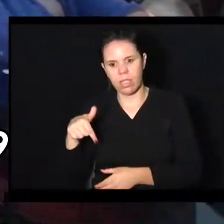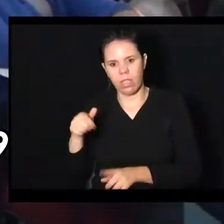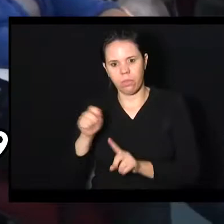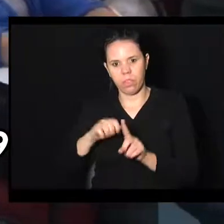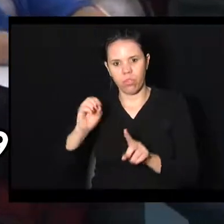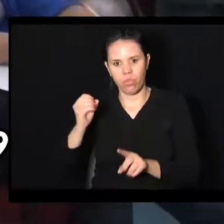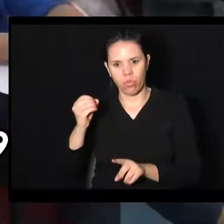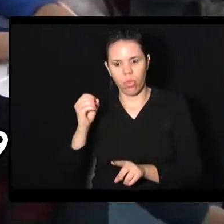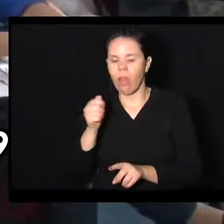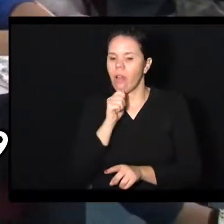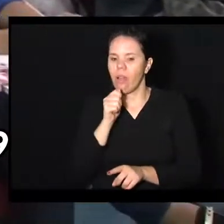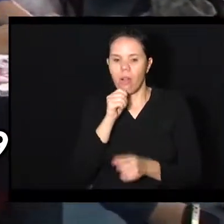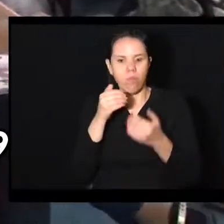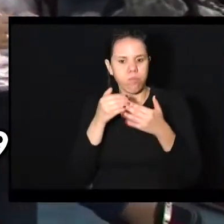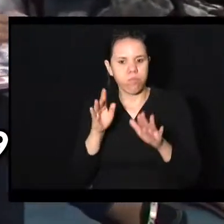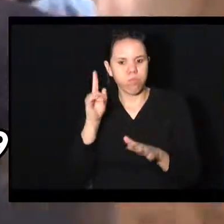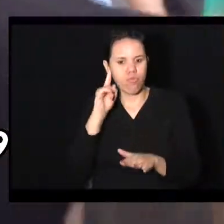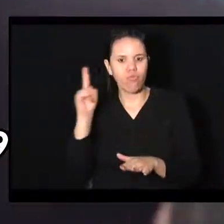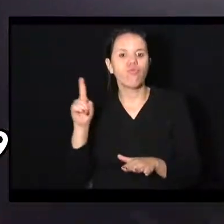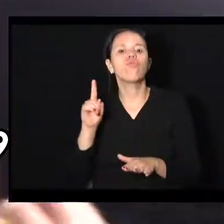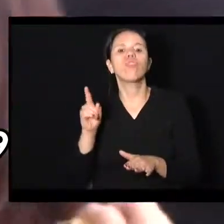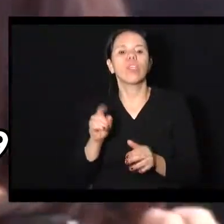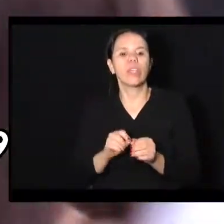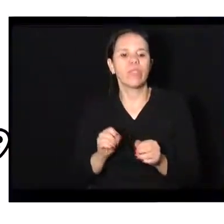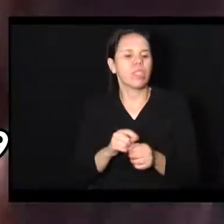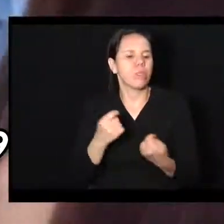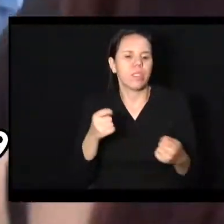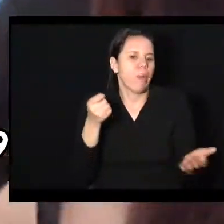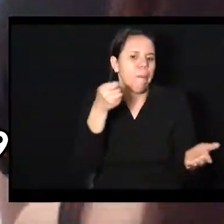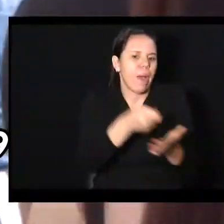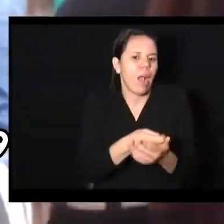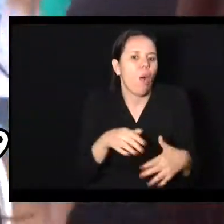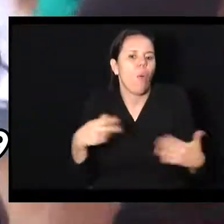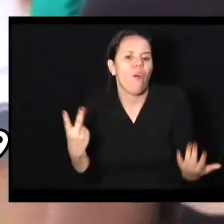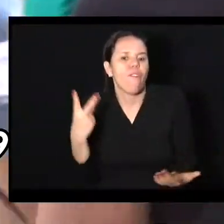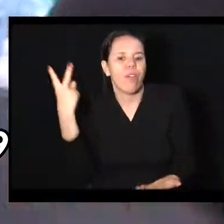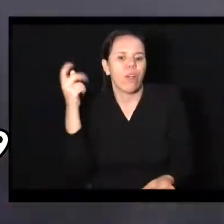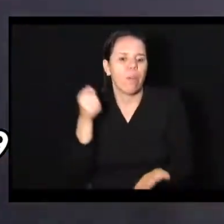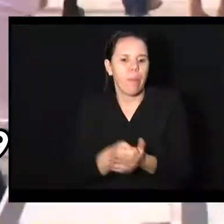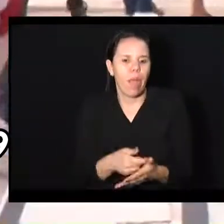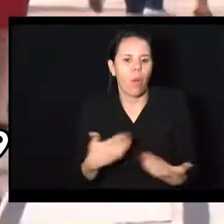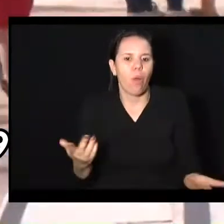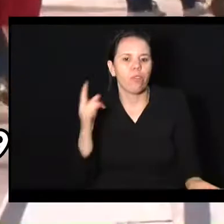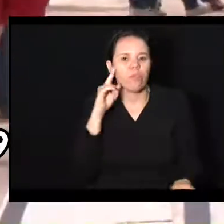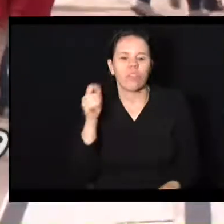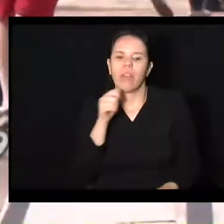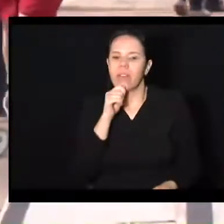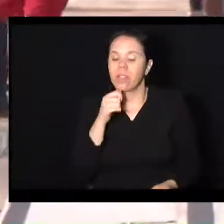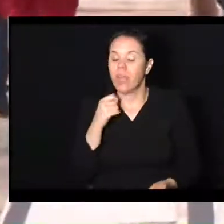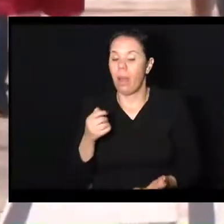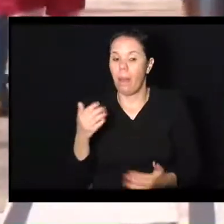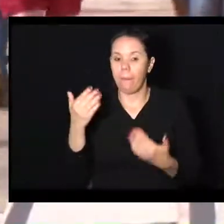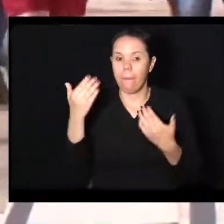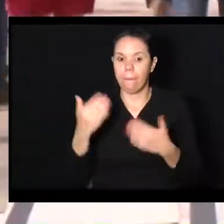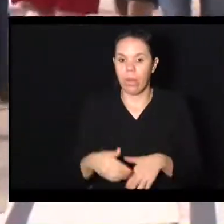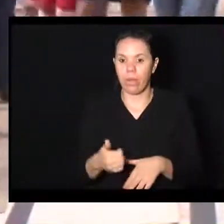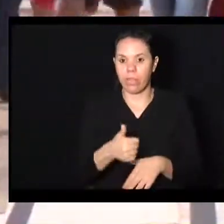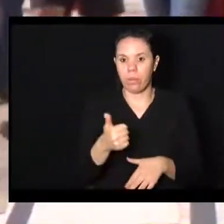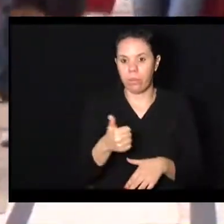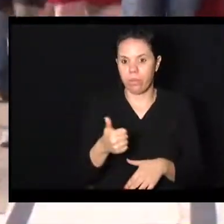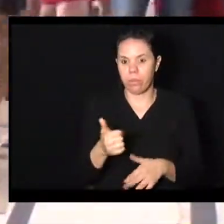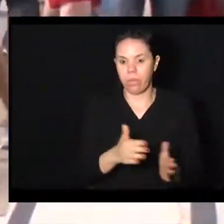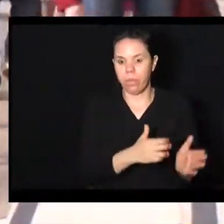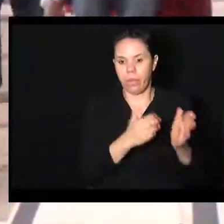as datas de pedido de isenção ou o valor da taxa de inscrição. A prova da primeira fase acontece no